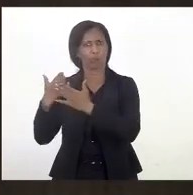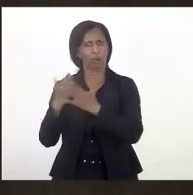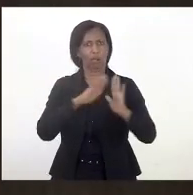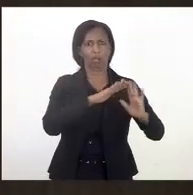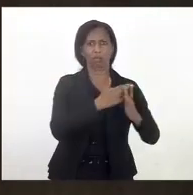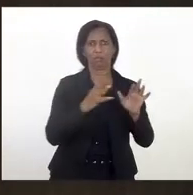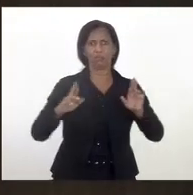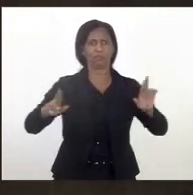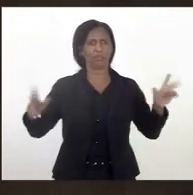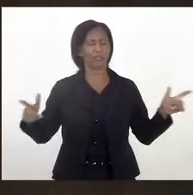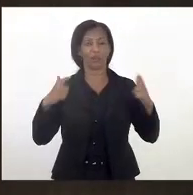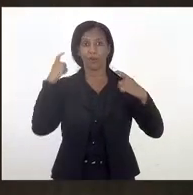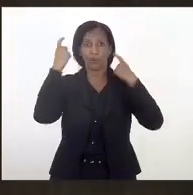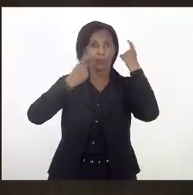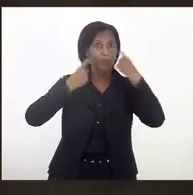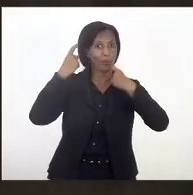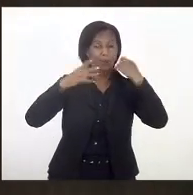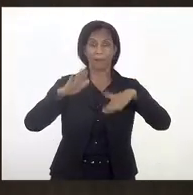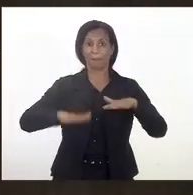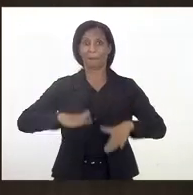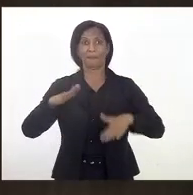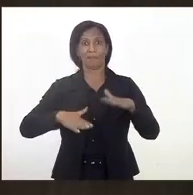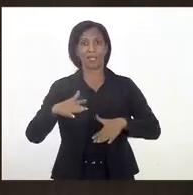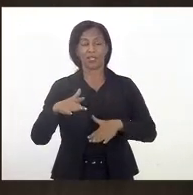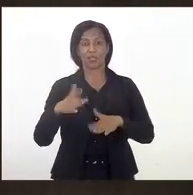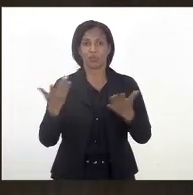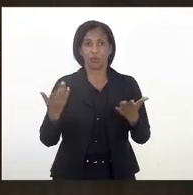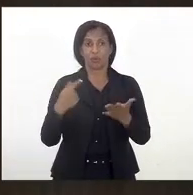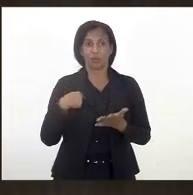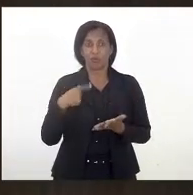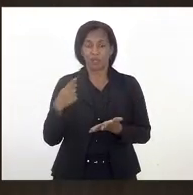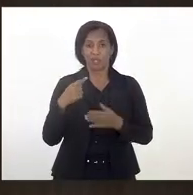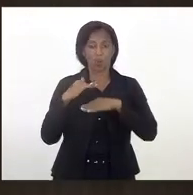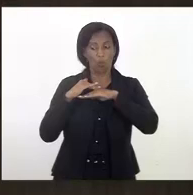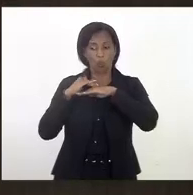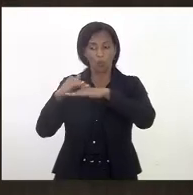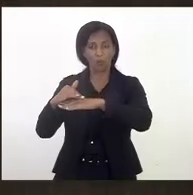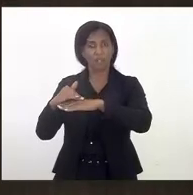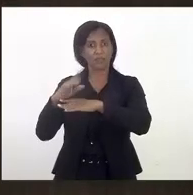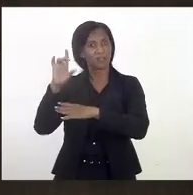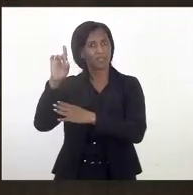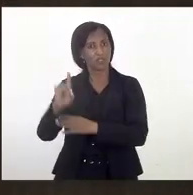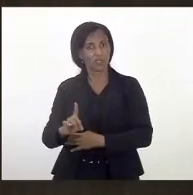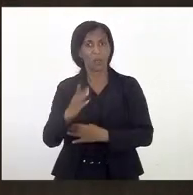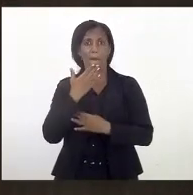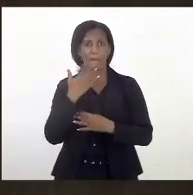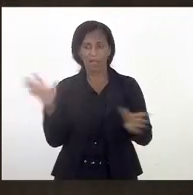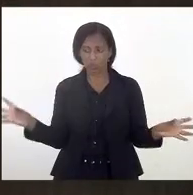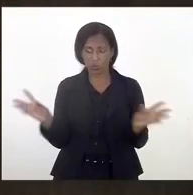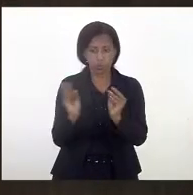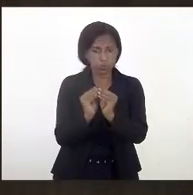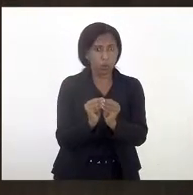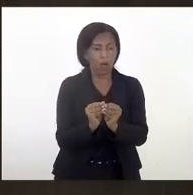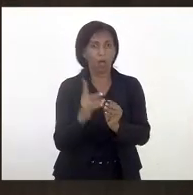loucura e você mesmo quando a gente está secretário você conversa com a diretora e e é uma dificuldade e as